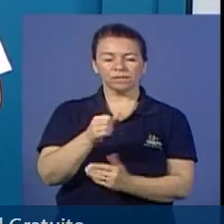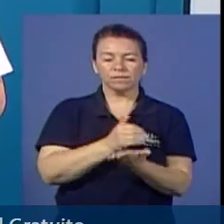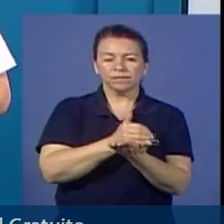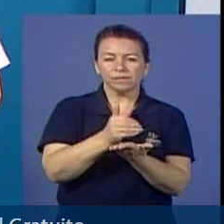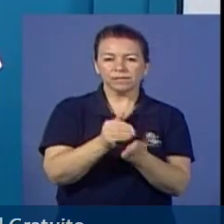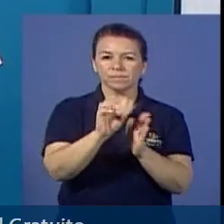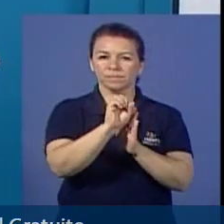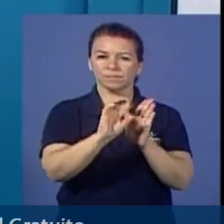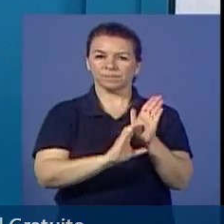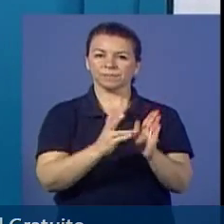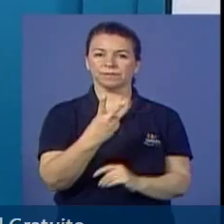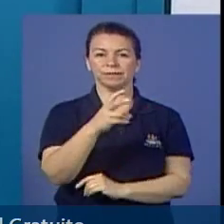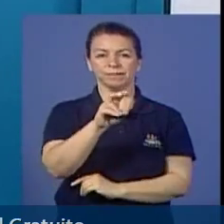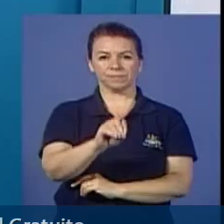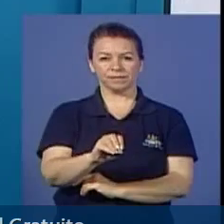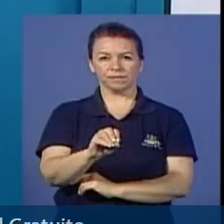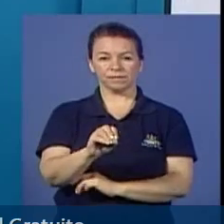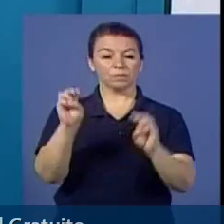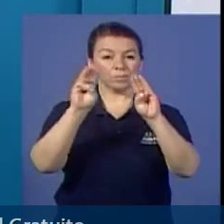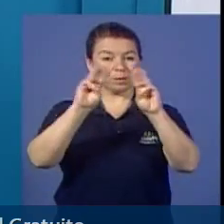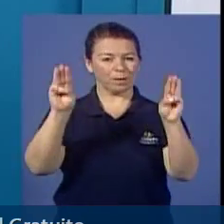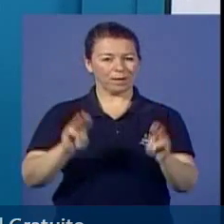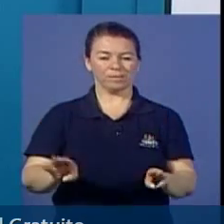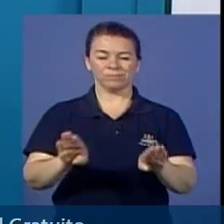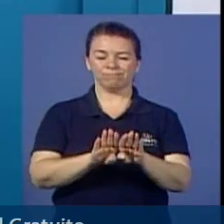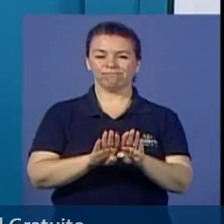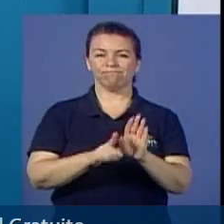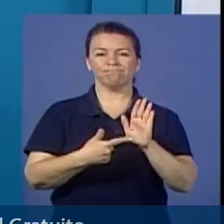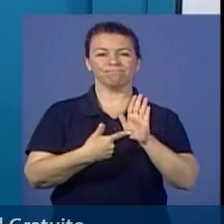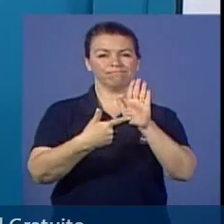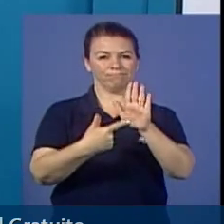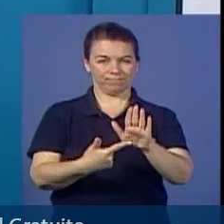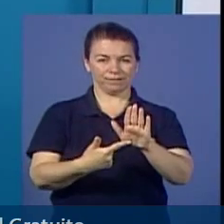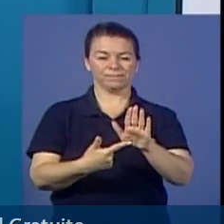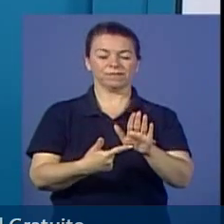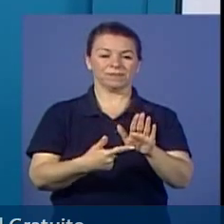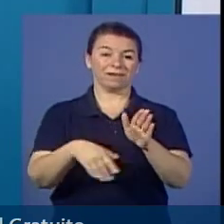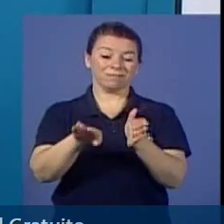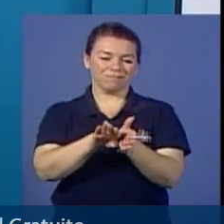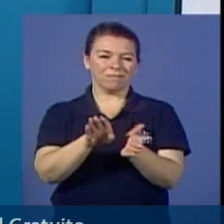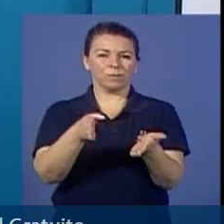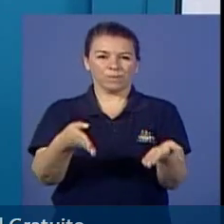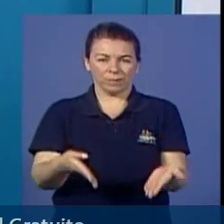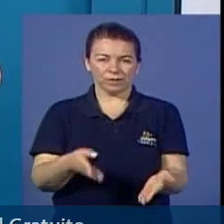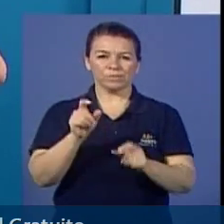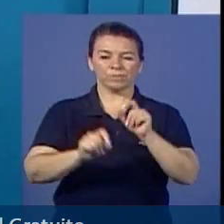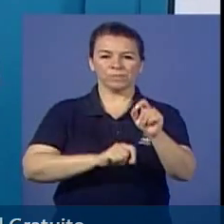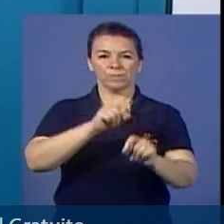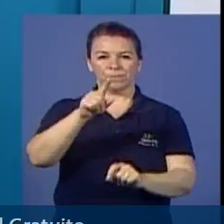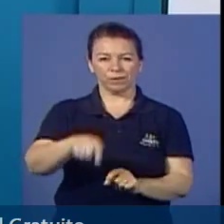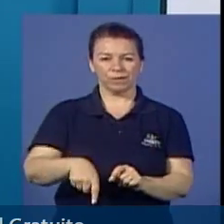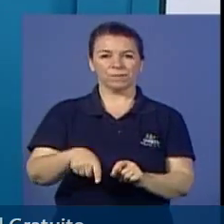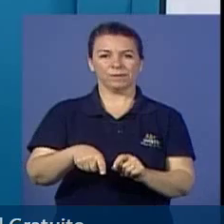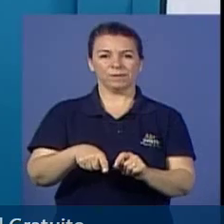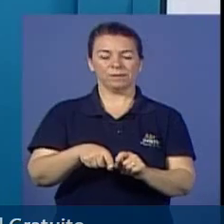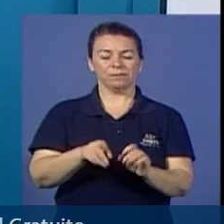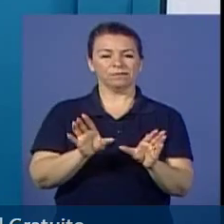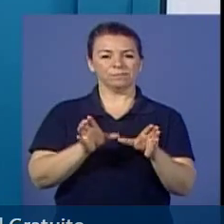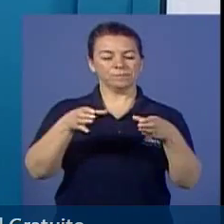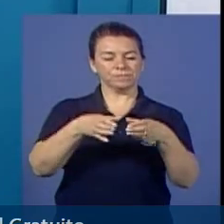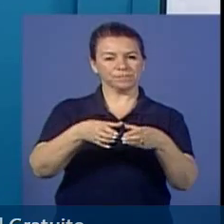cartografia também, ela representa muito do ideário, né, do conjunto de ideias da ideologia